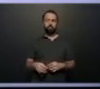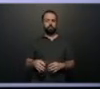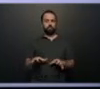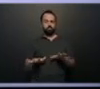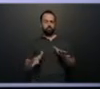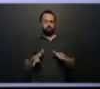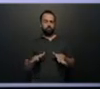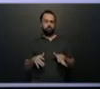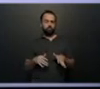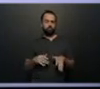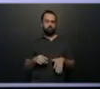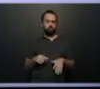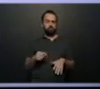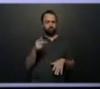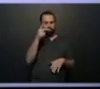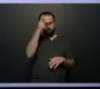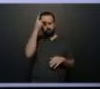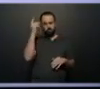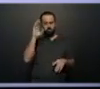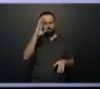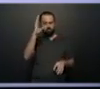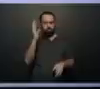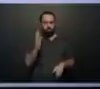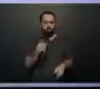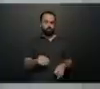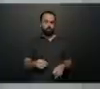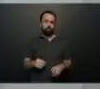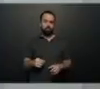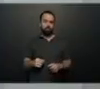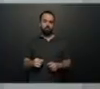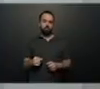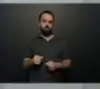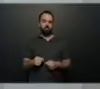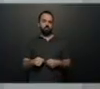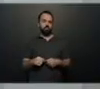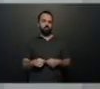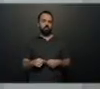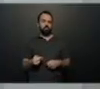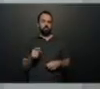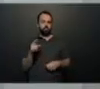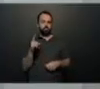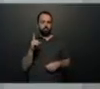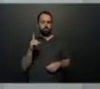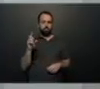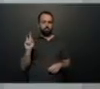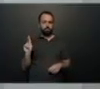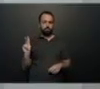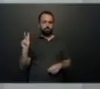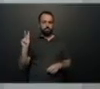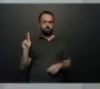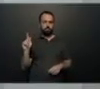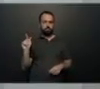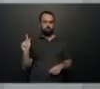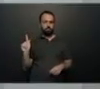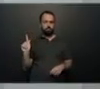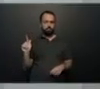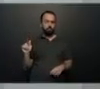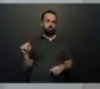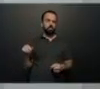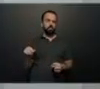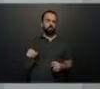média, cada brasileiro produz 1 quilo de lixo por dia. Em todo o país são